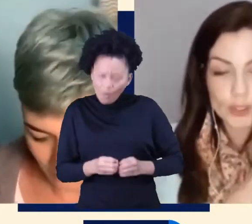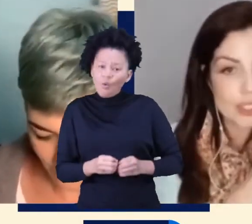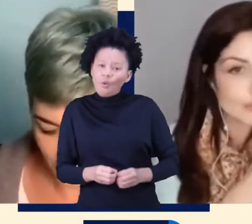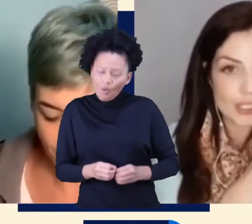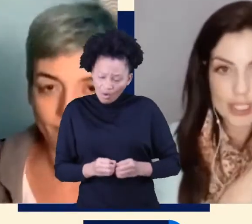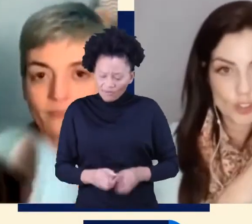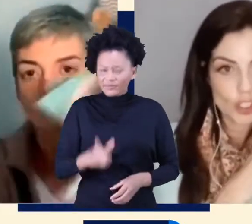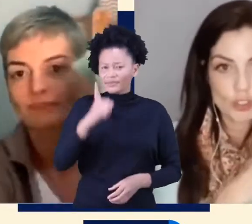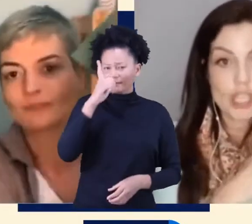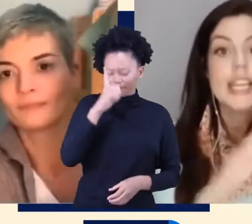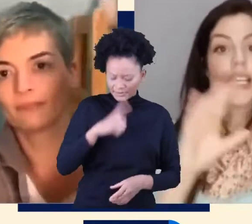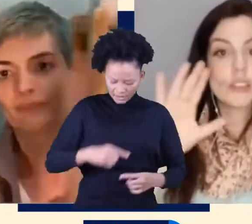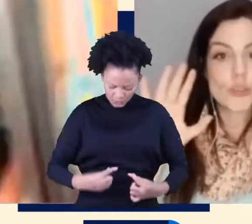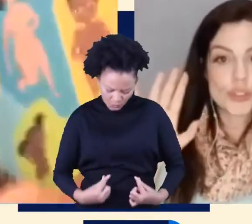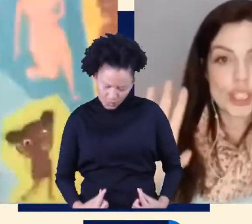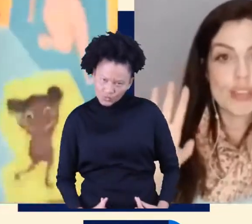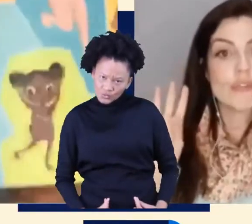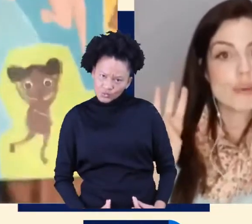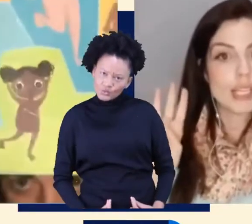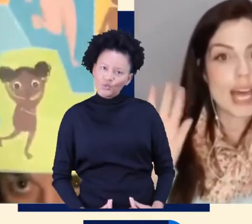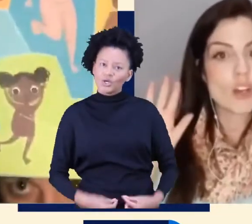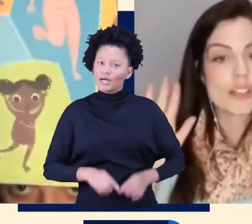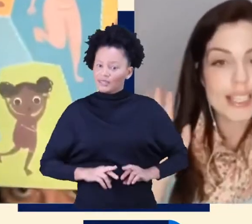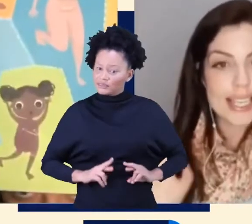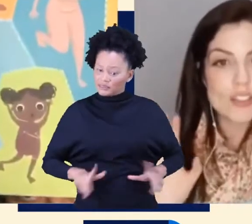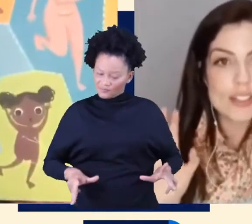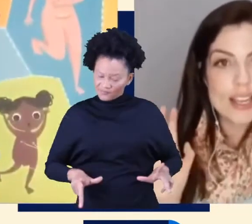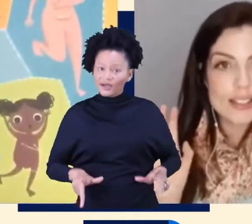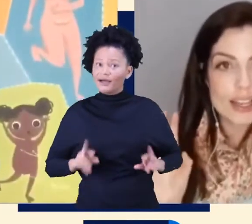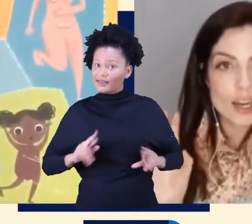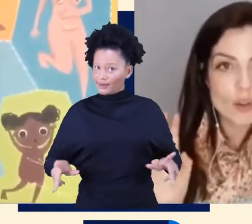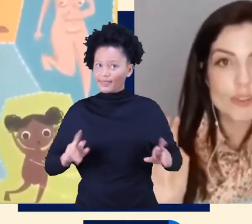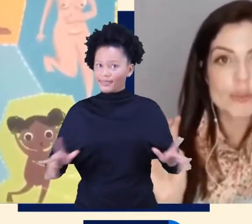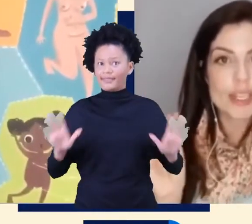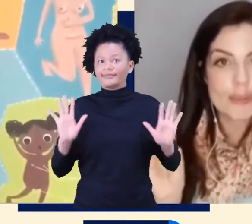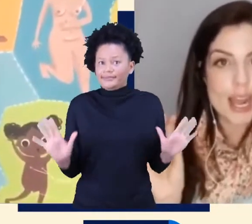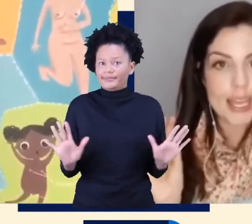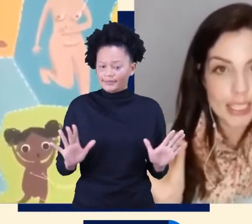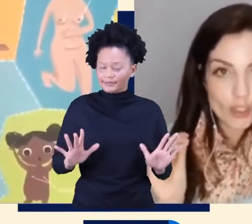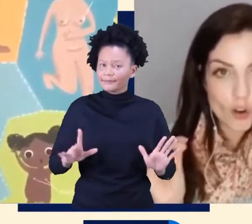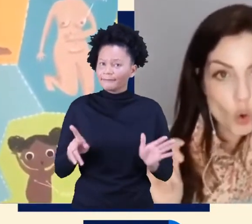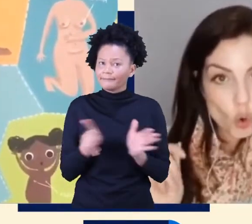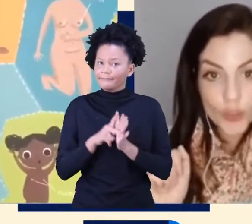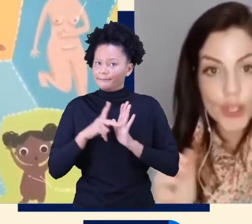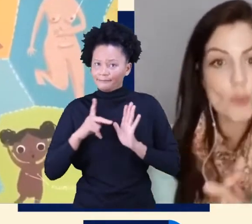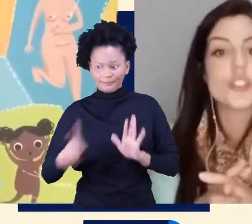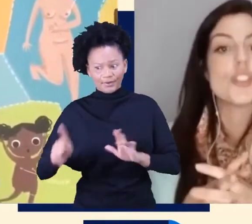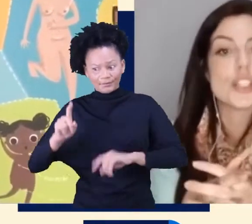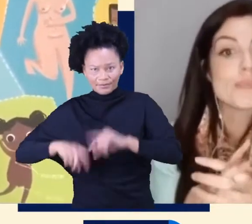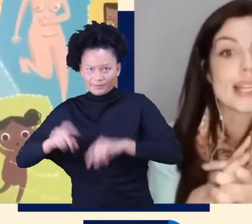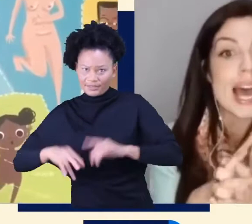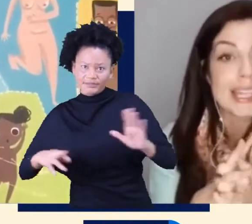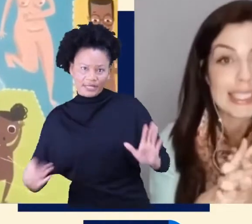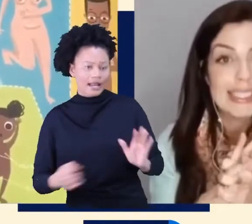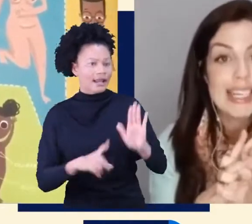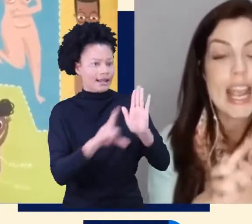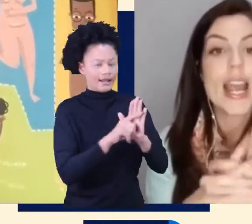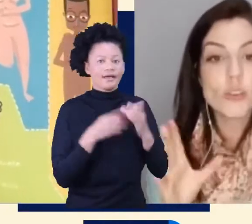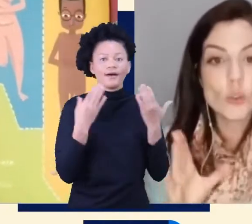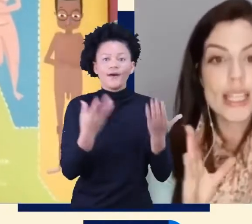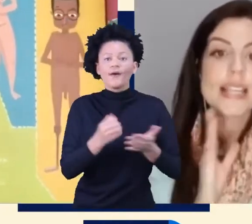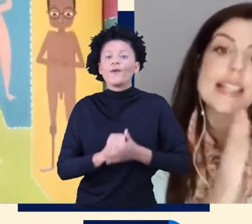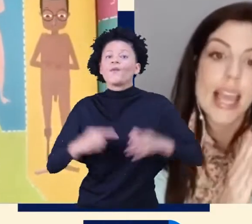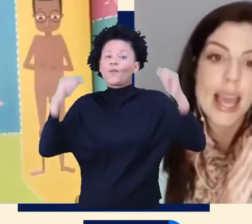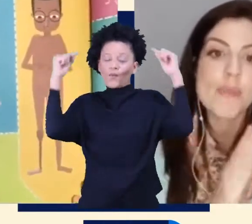não é pornografia, gente. Inclusive, vamos lá, nossa legislação, vamos lembrar ali, gogô tem um monte de gente pelada.